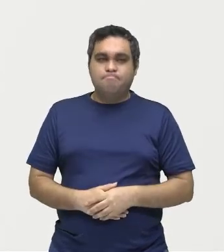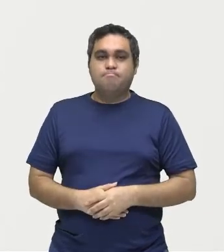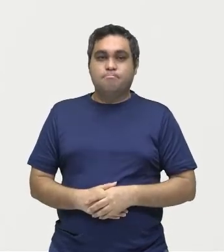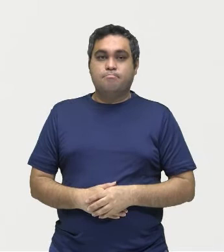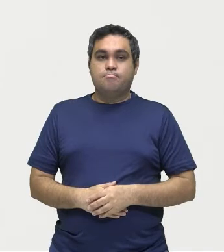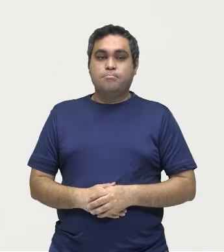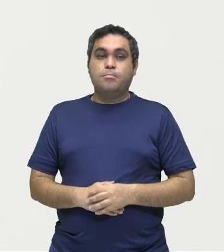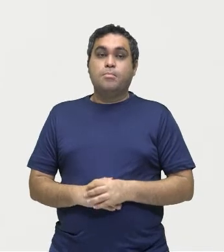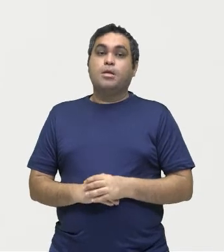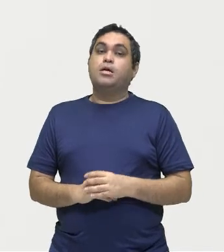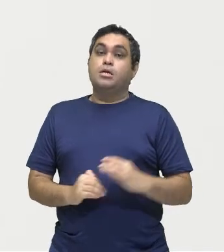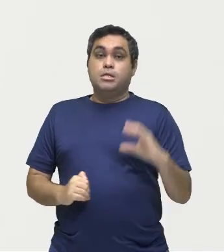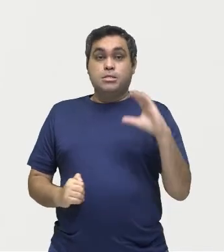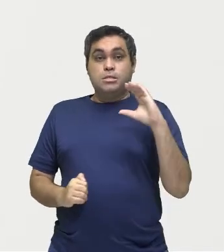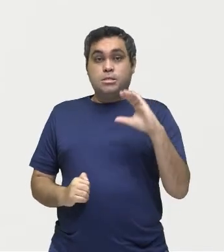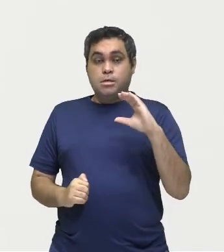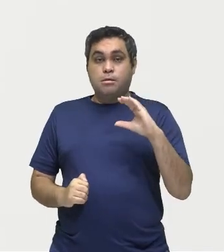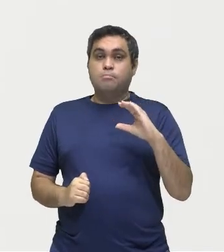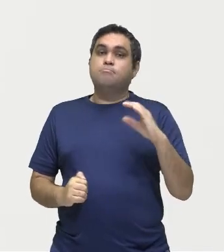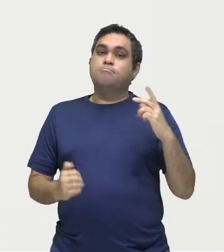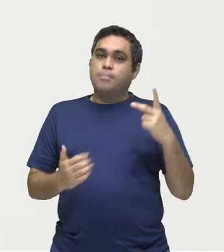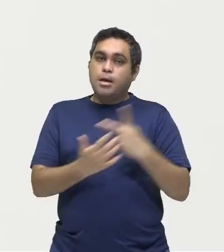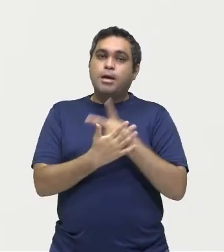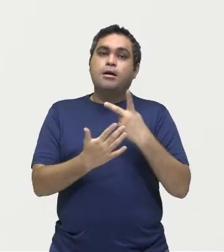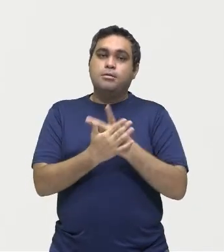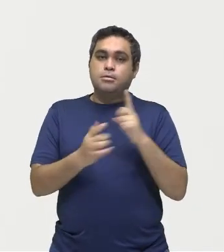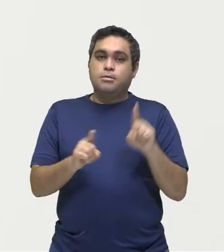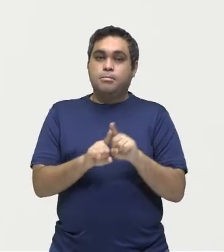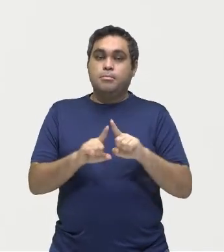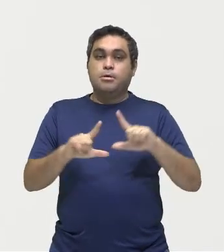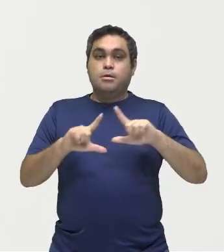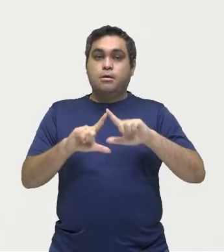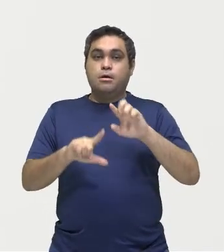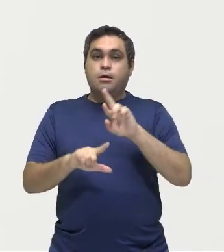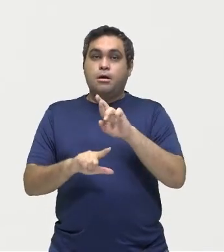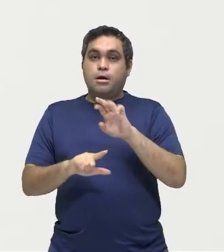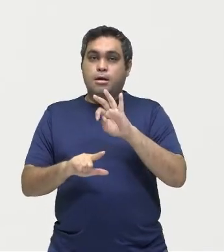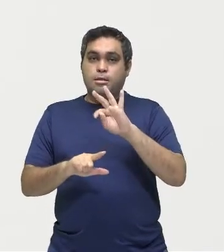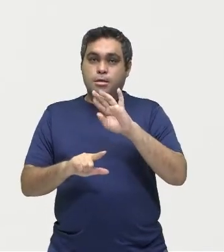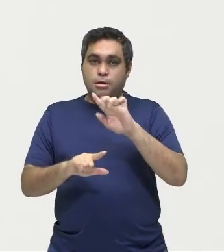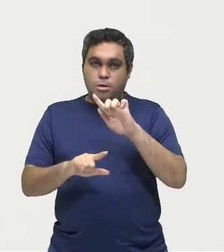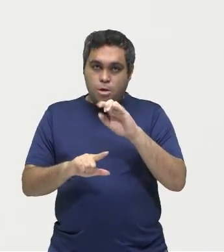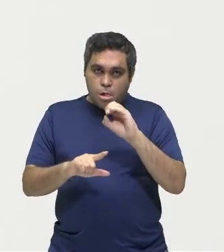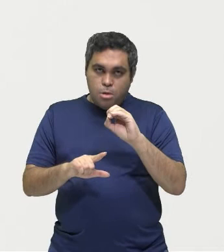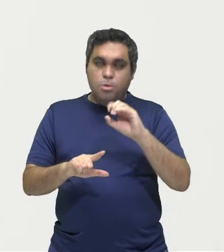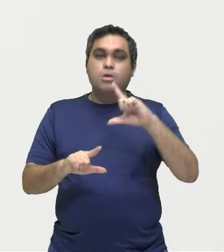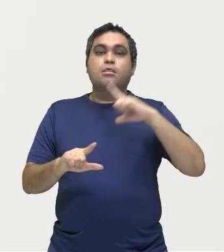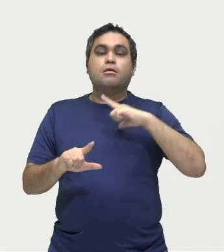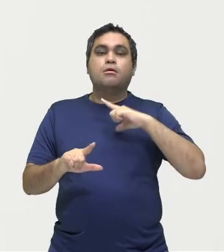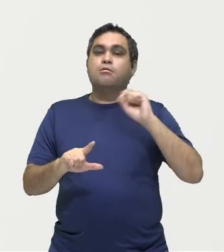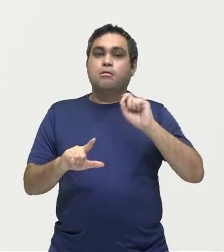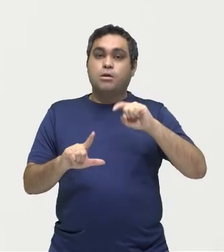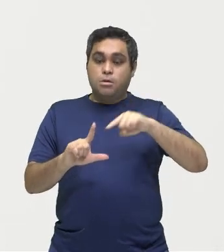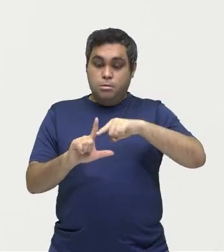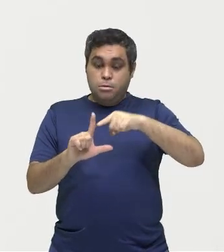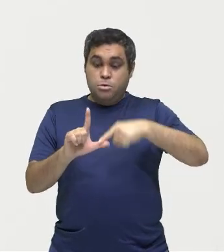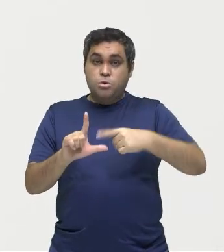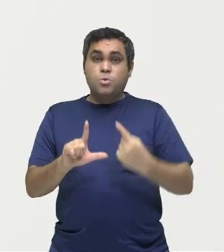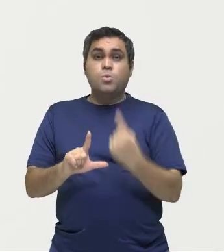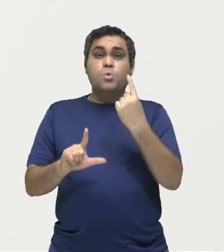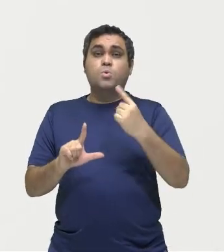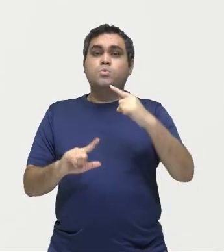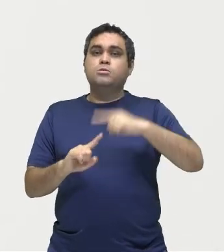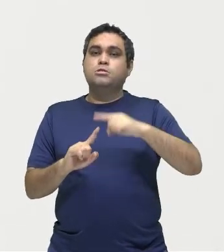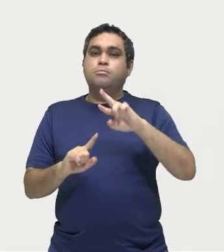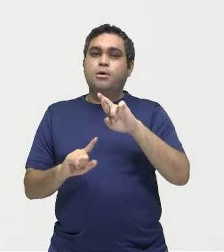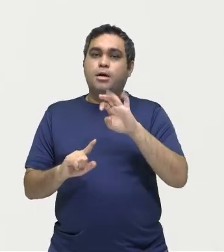A letra C também é falsa. Por quê? Um triângulo retângulo possui apenas um ângulo reto. É impossível que um triângulo possua